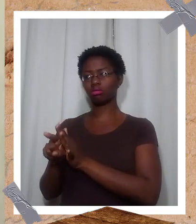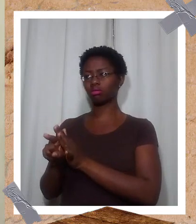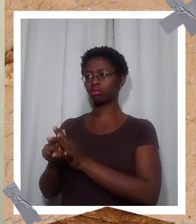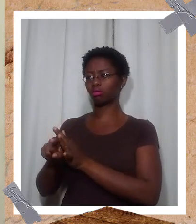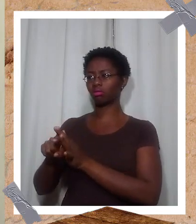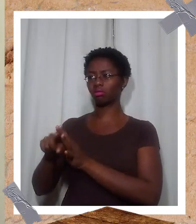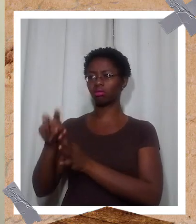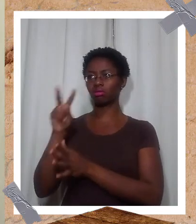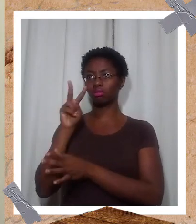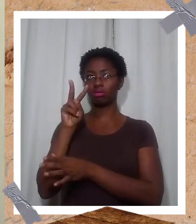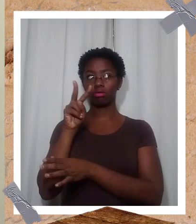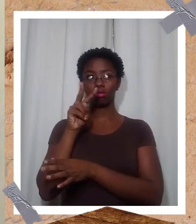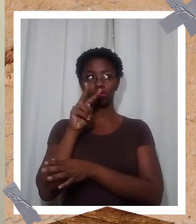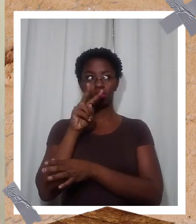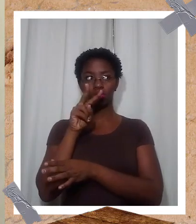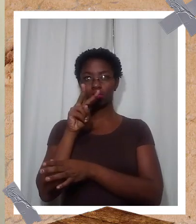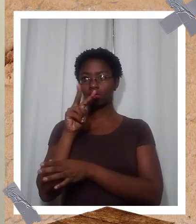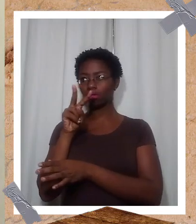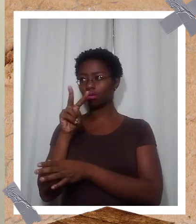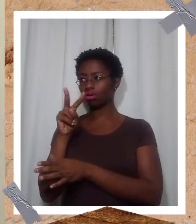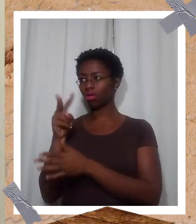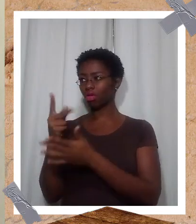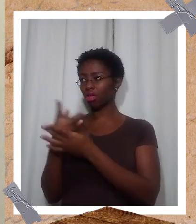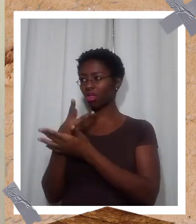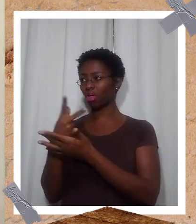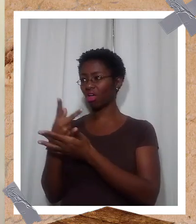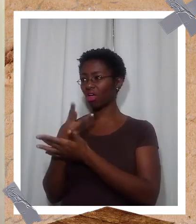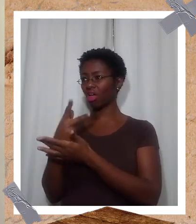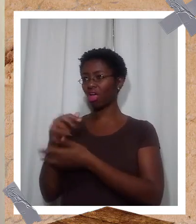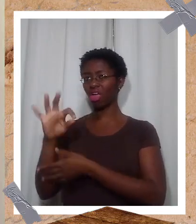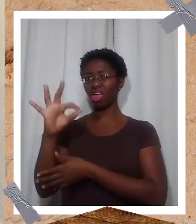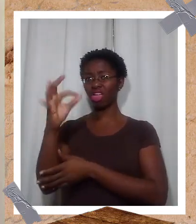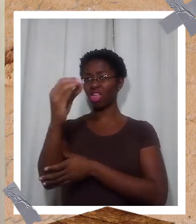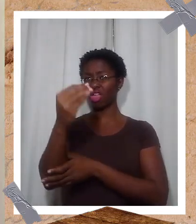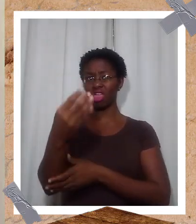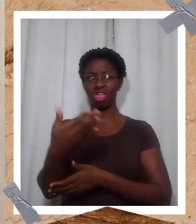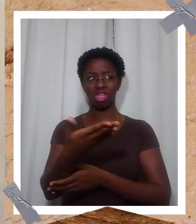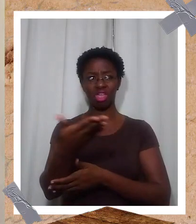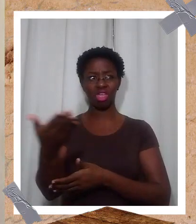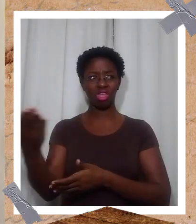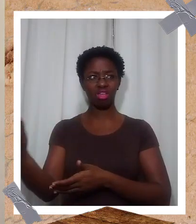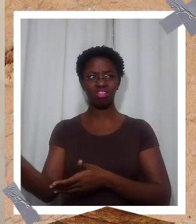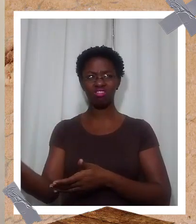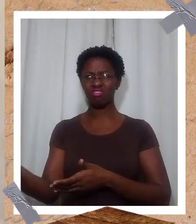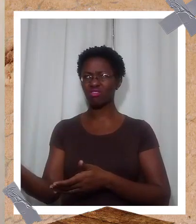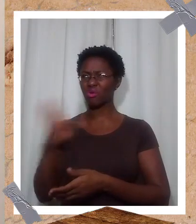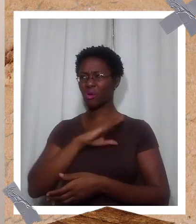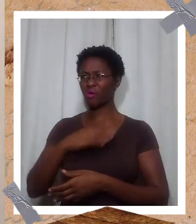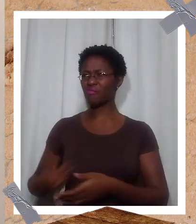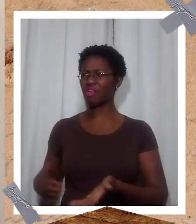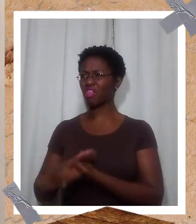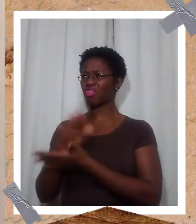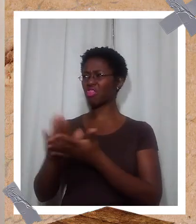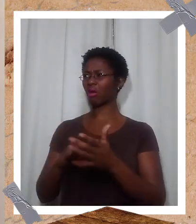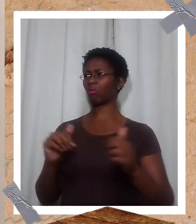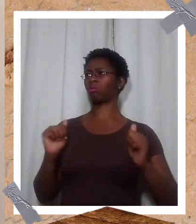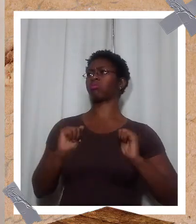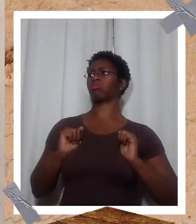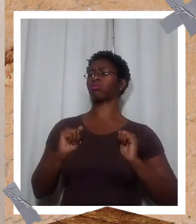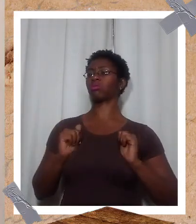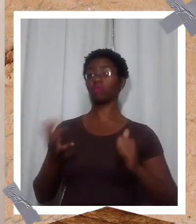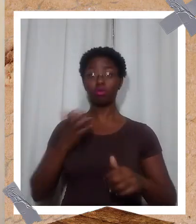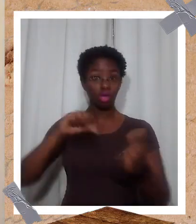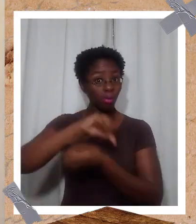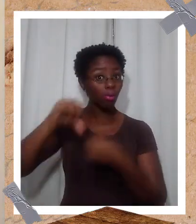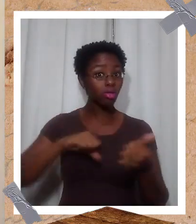tudo errado, e ninguém faz nada, a gente está totalmente conformado. E eu queria mudar toda a situação. Só que a galera não estava nem